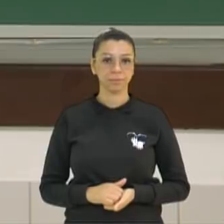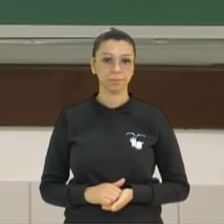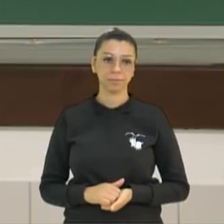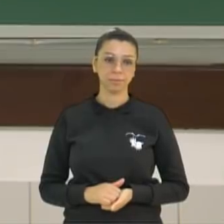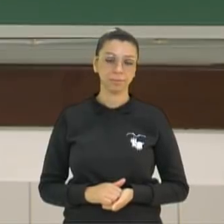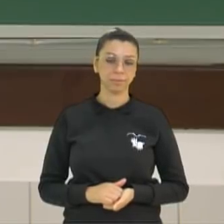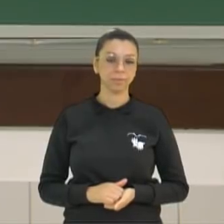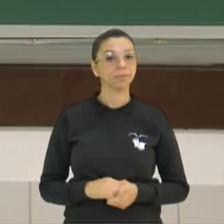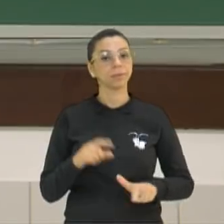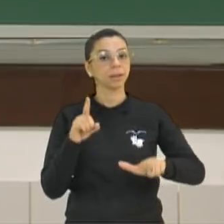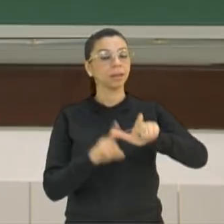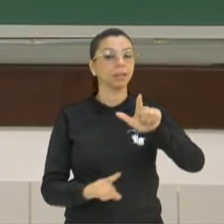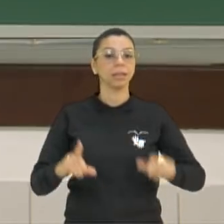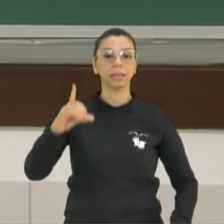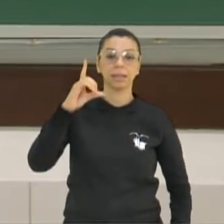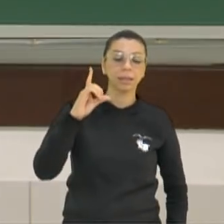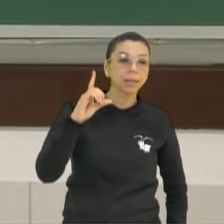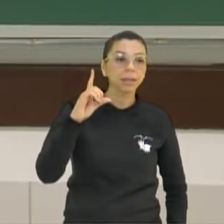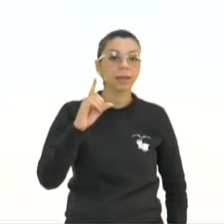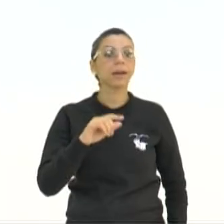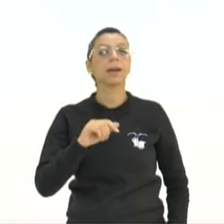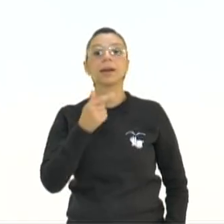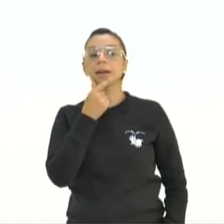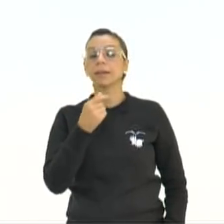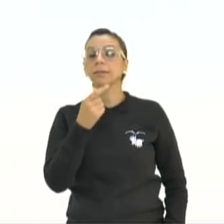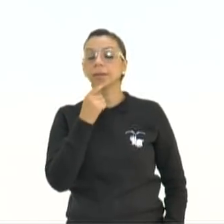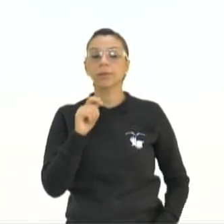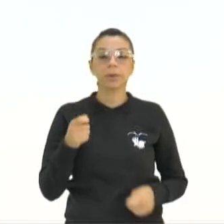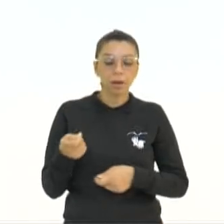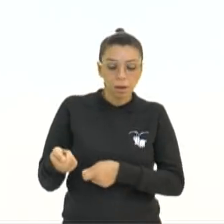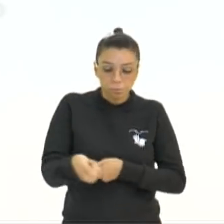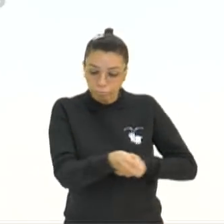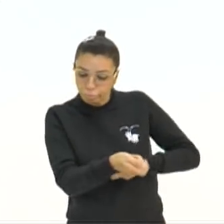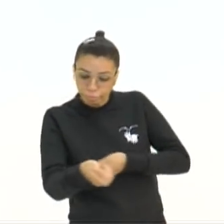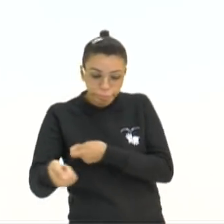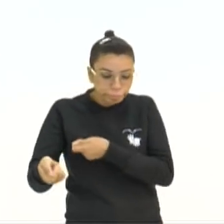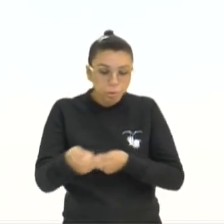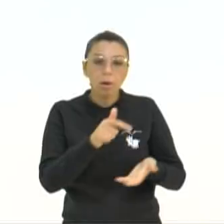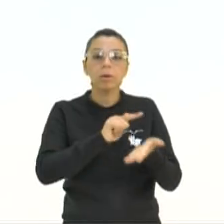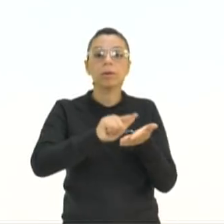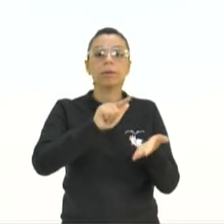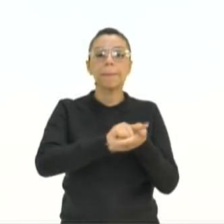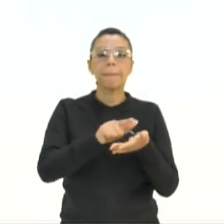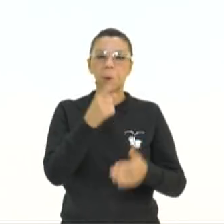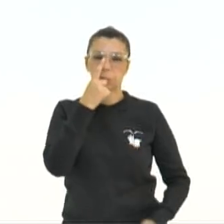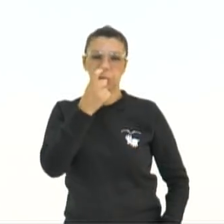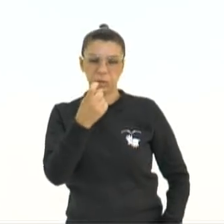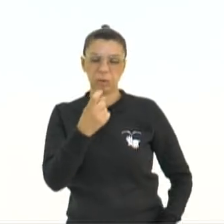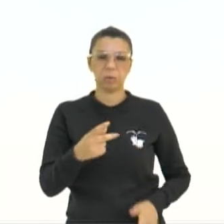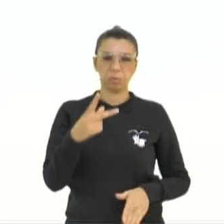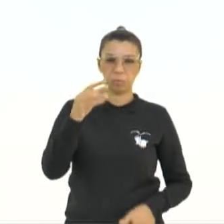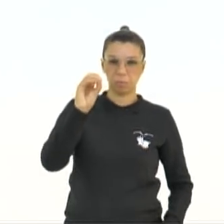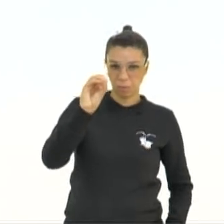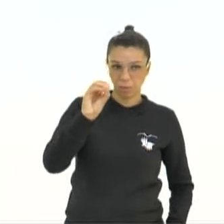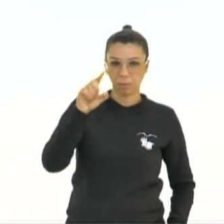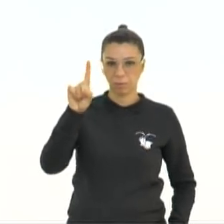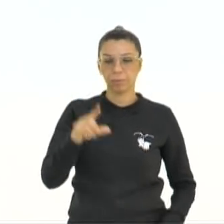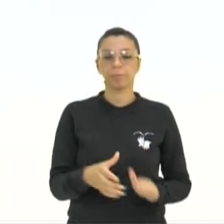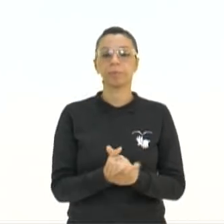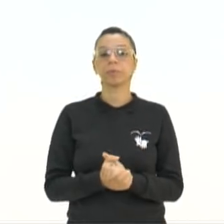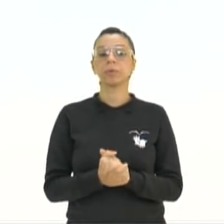letra D, ele está do the vacuum, né? Aspirando. E a letra E, wash the dishes,